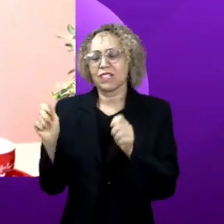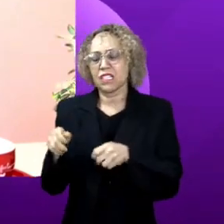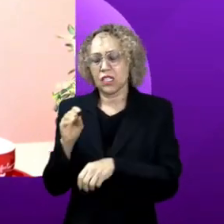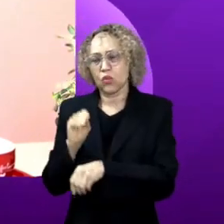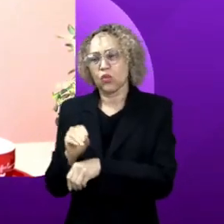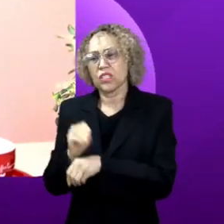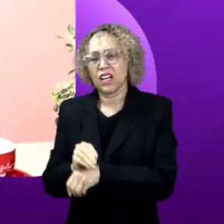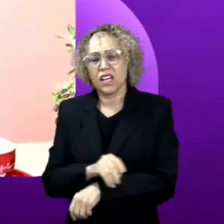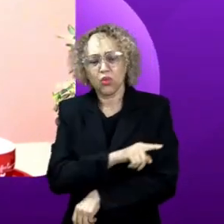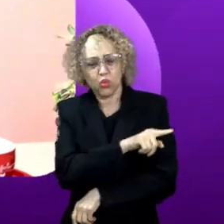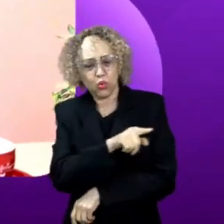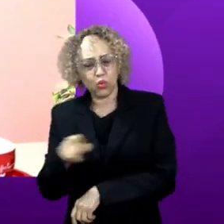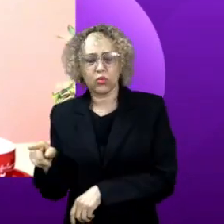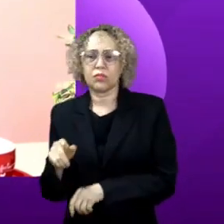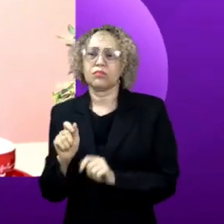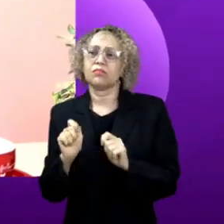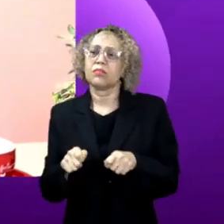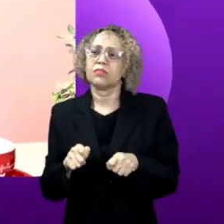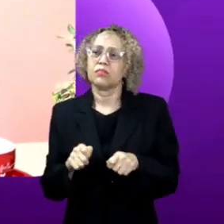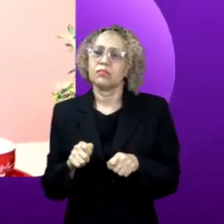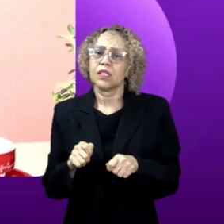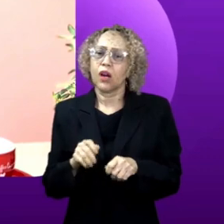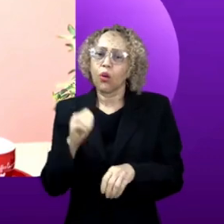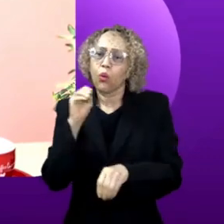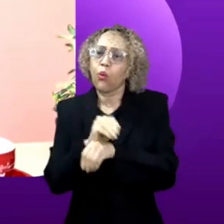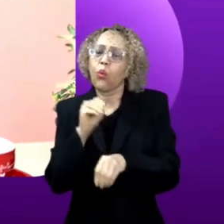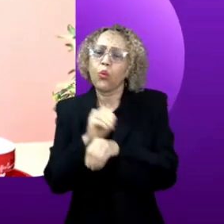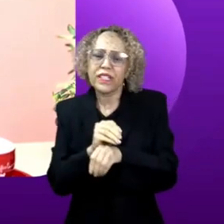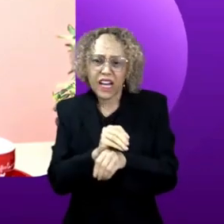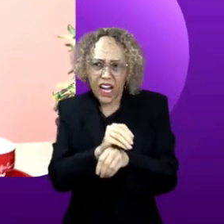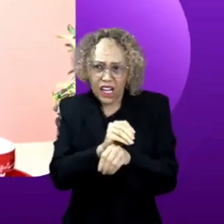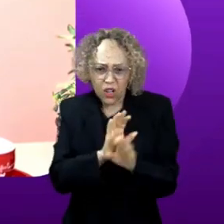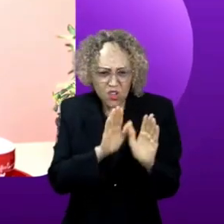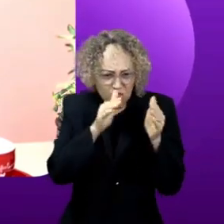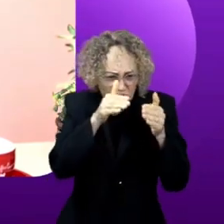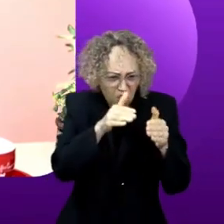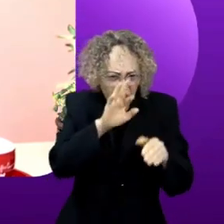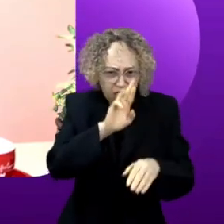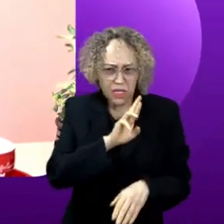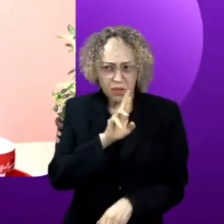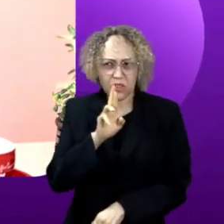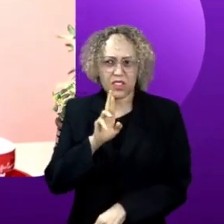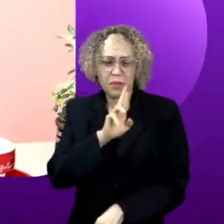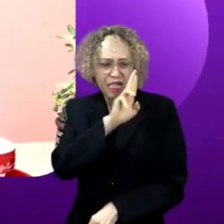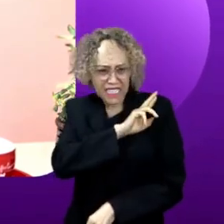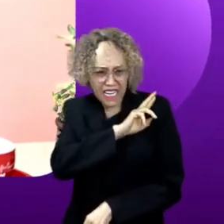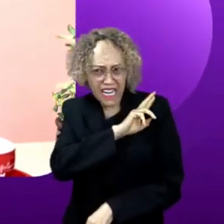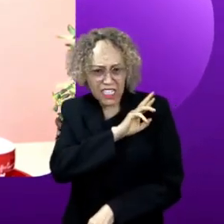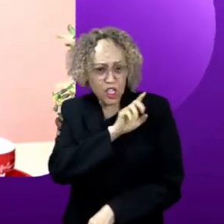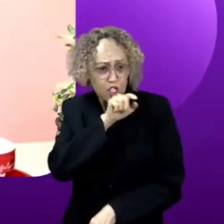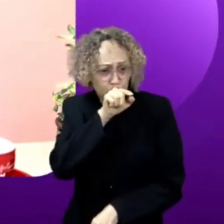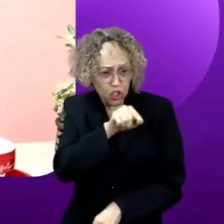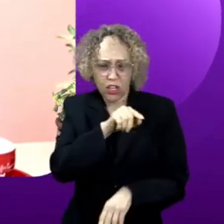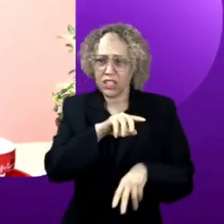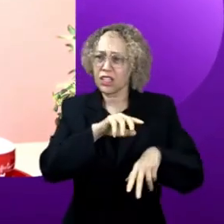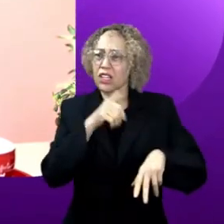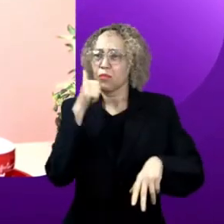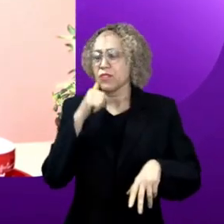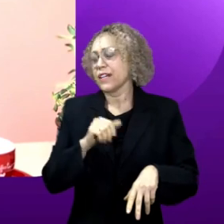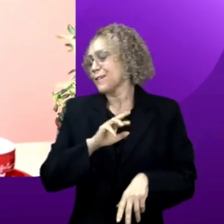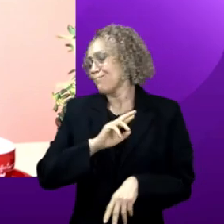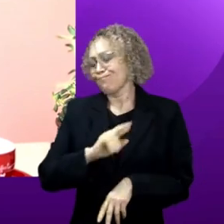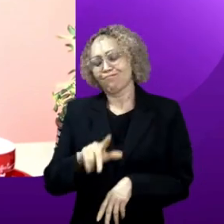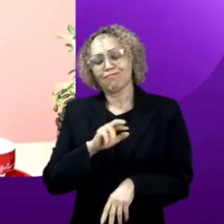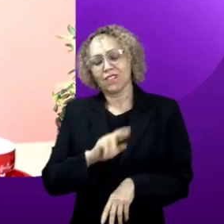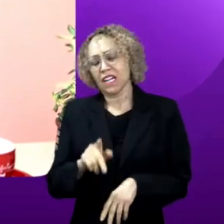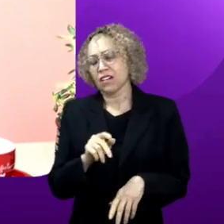cuidado. E o cuidado, ele não pode ficar a cargo apenas de um gênero. Ele precisa